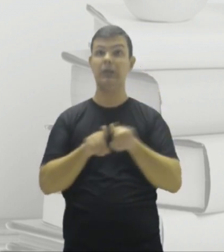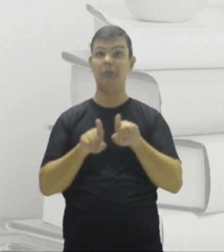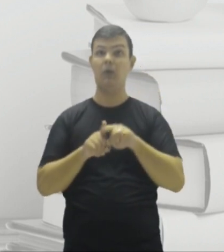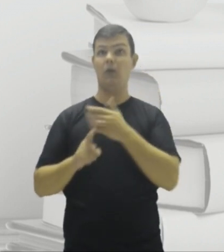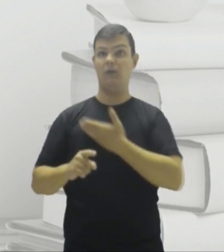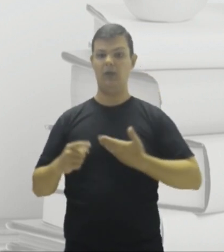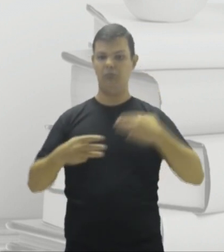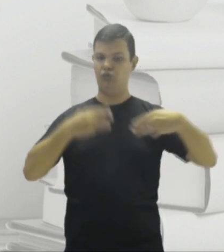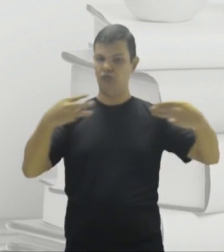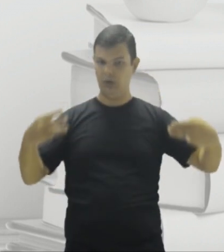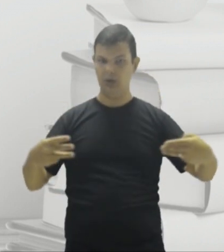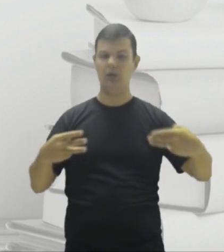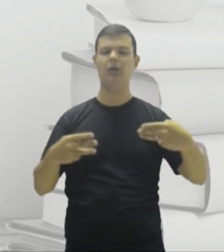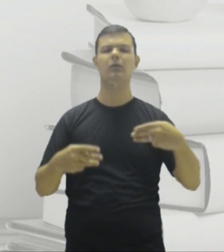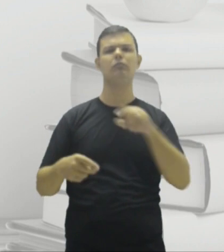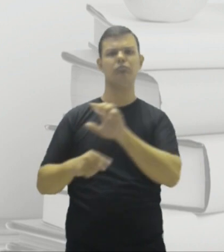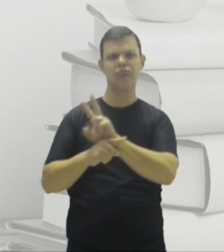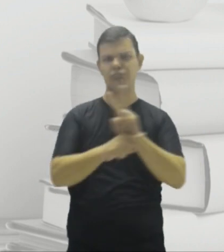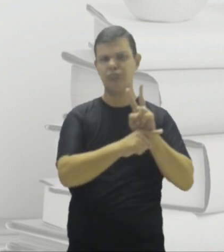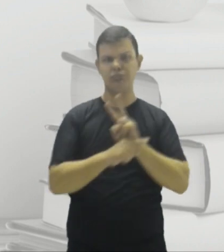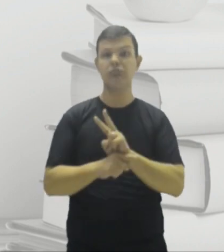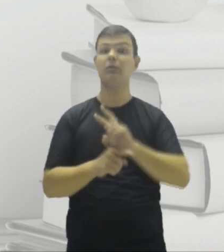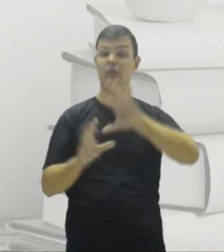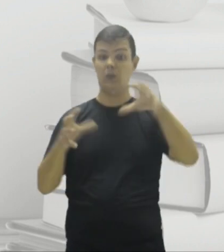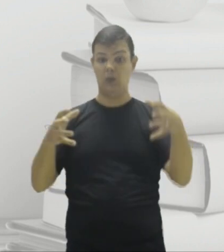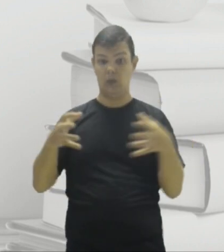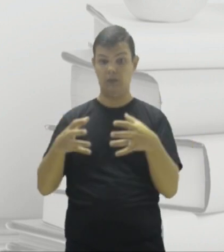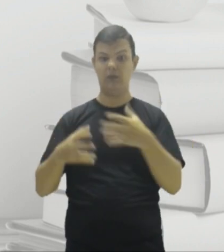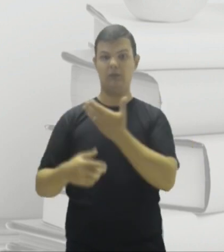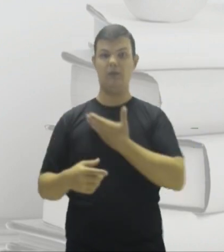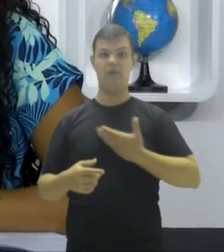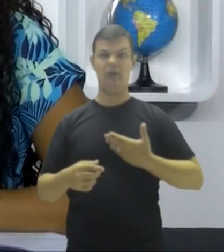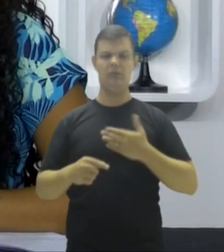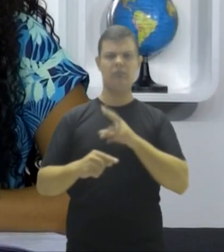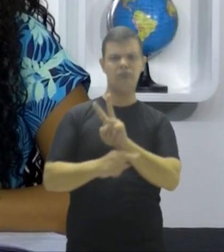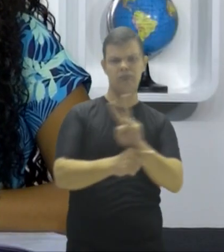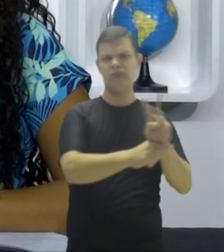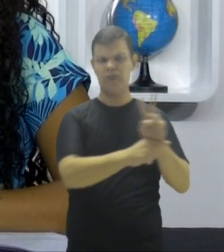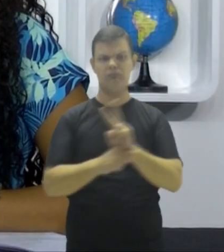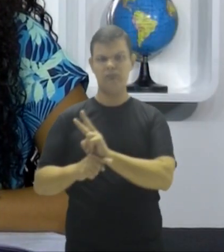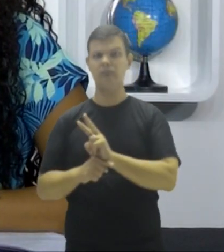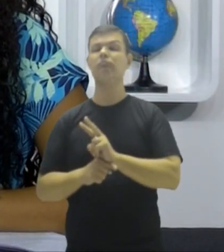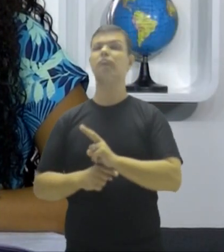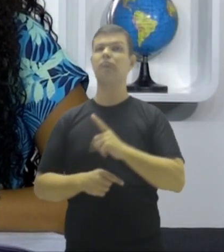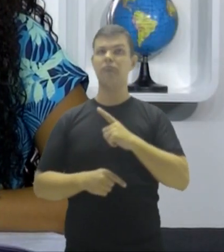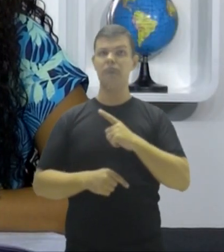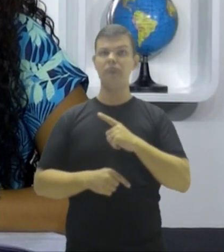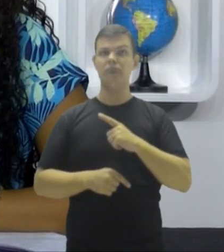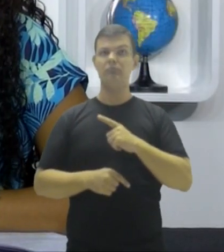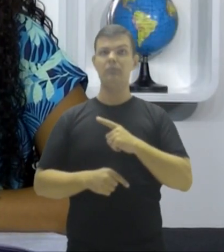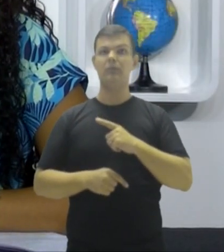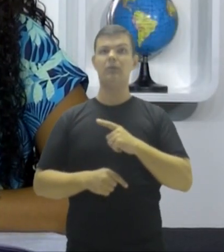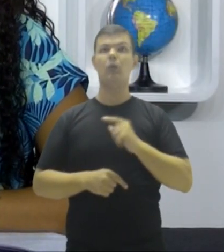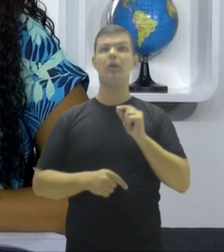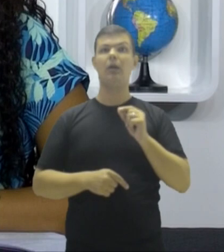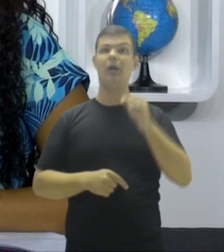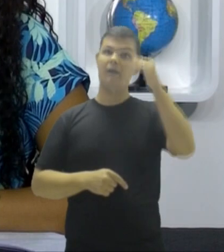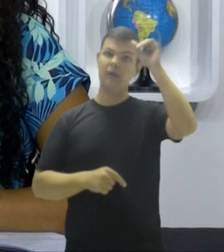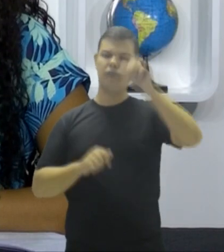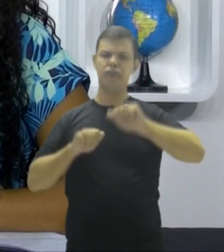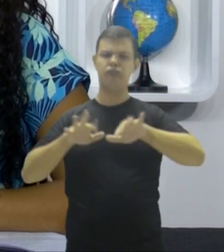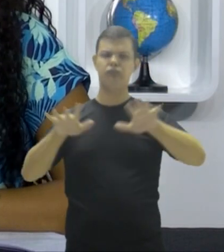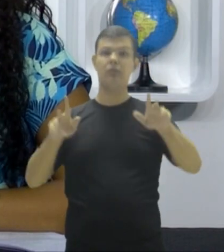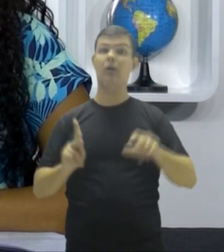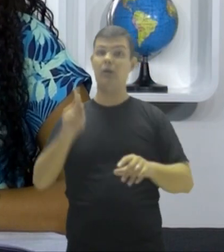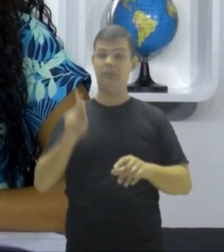Meio Ambiente foram órgãos governamentais muito atuantes, pessoal, na na contaminação que houve